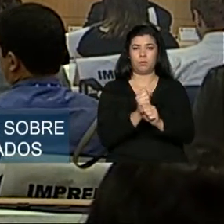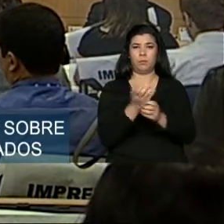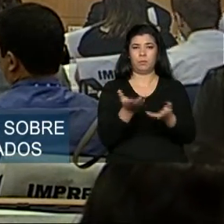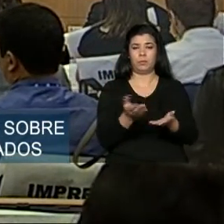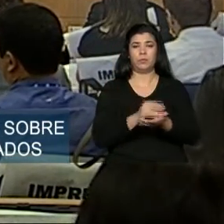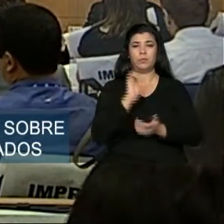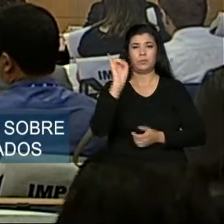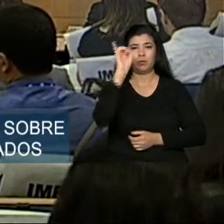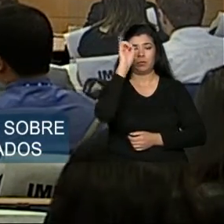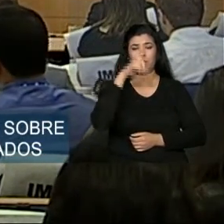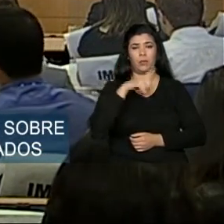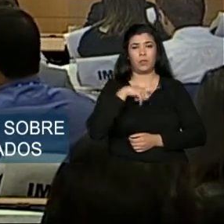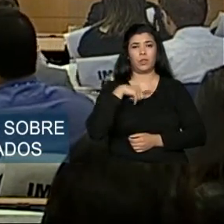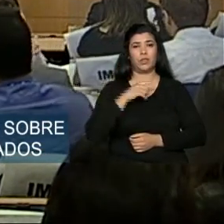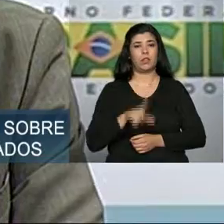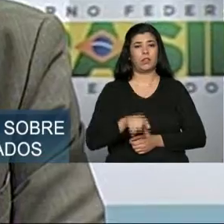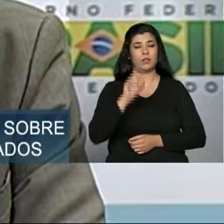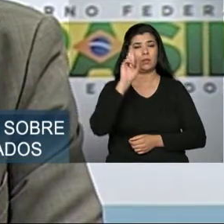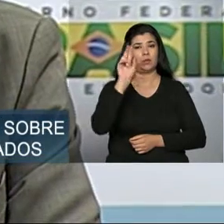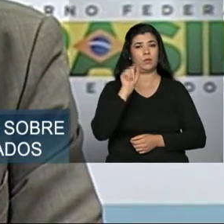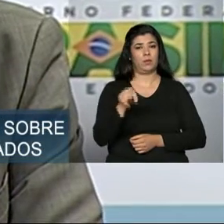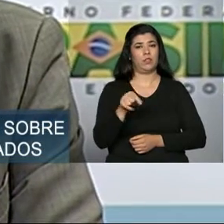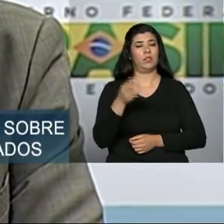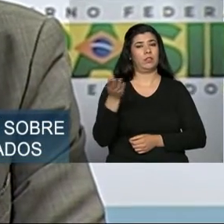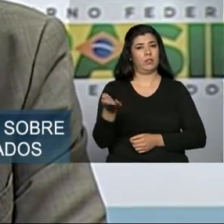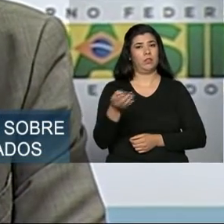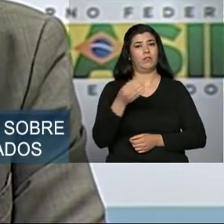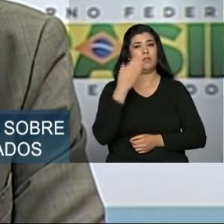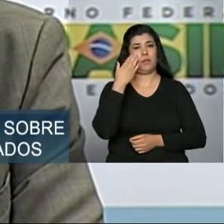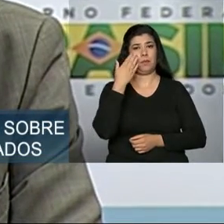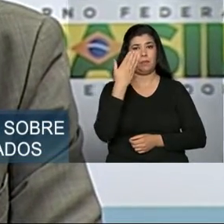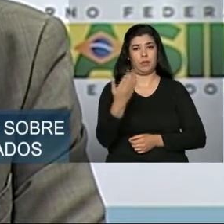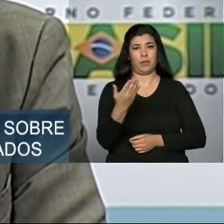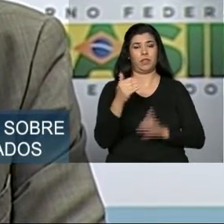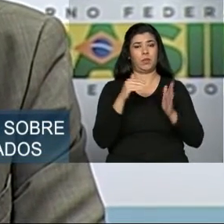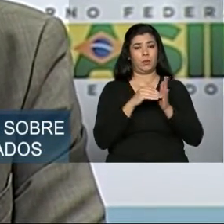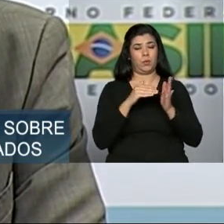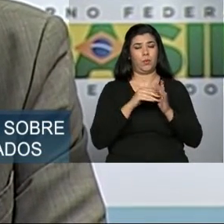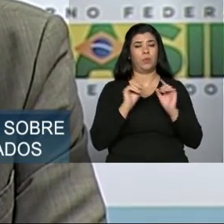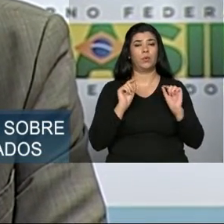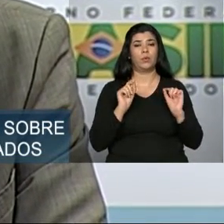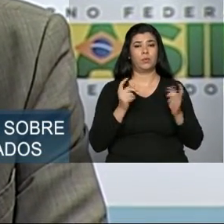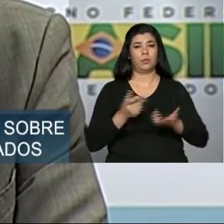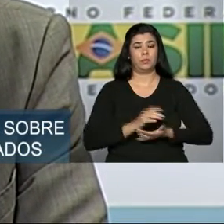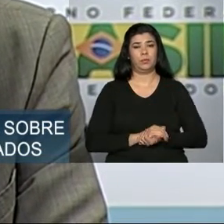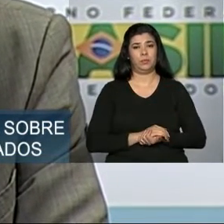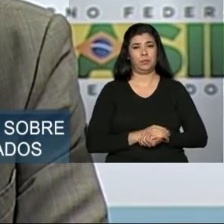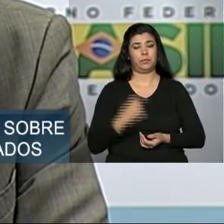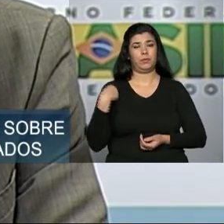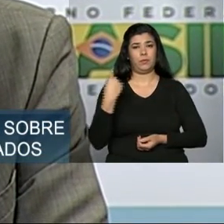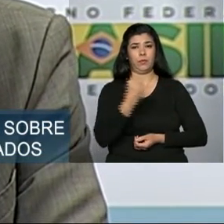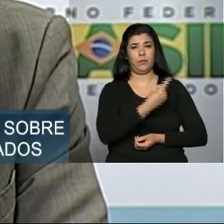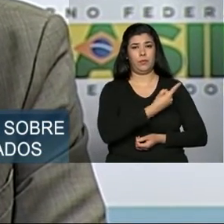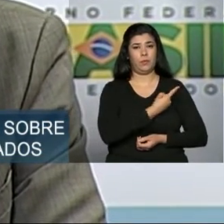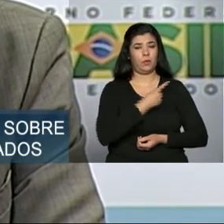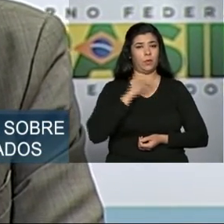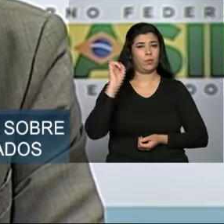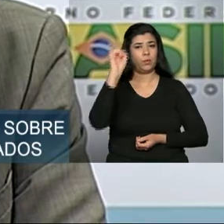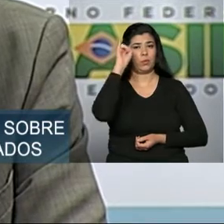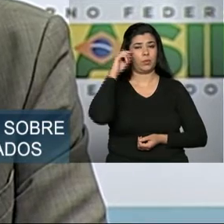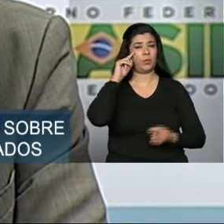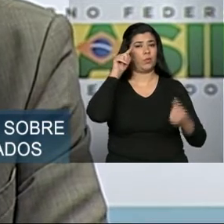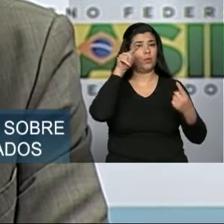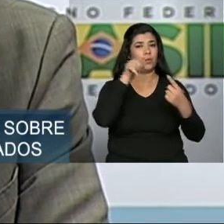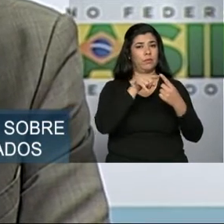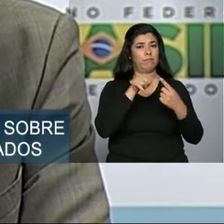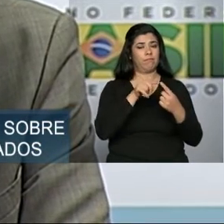importante destacar isso que a Michelle colocou ao final. A nossa, o nosso grande objetivo, a